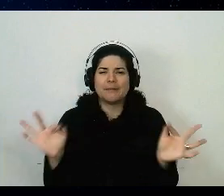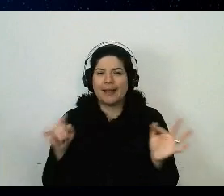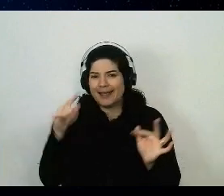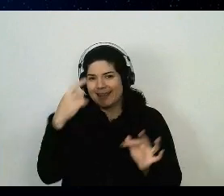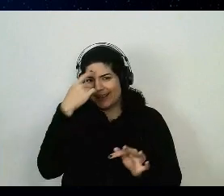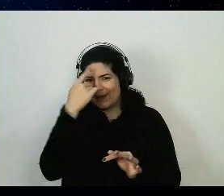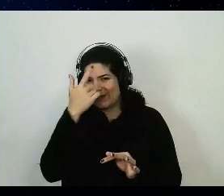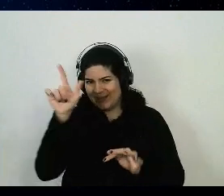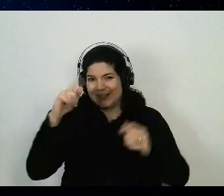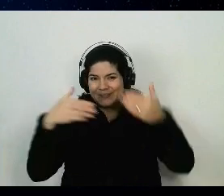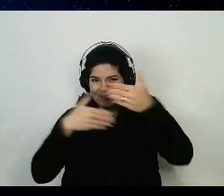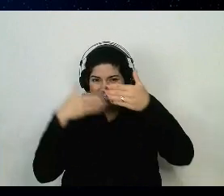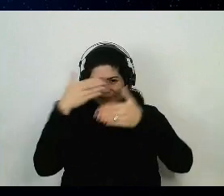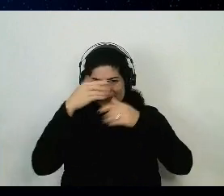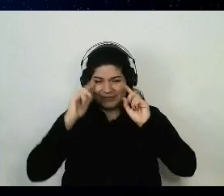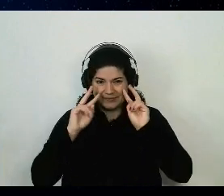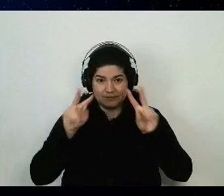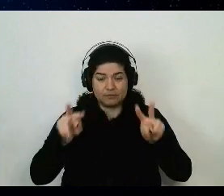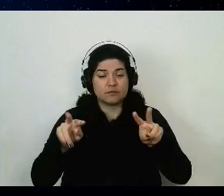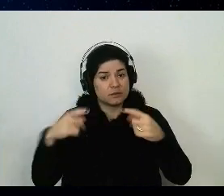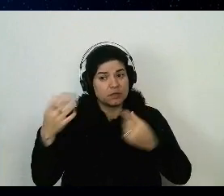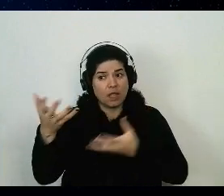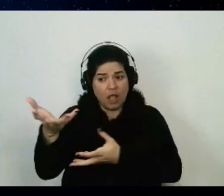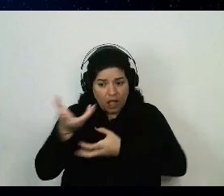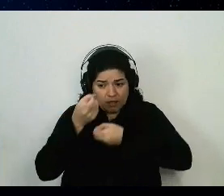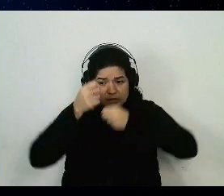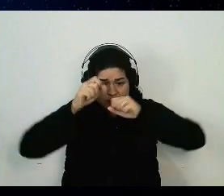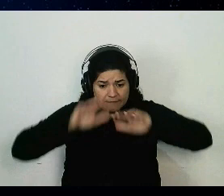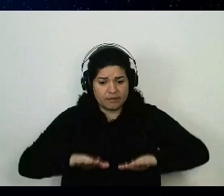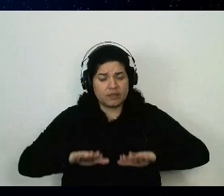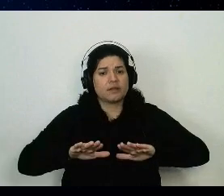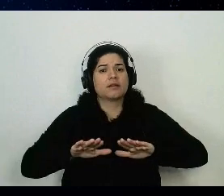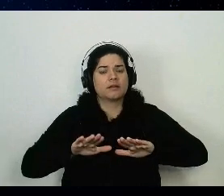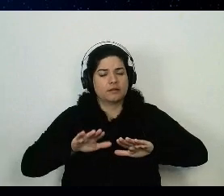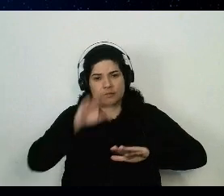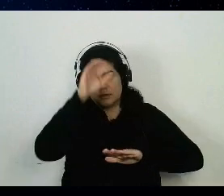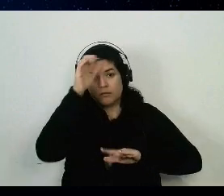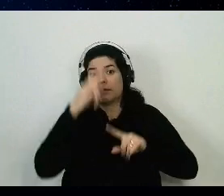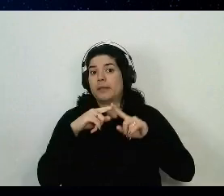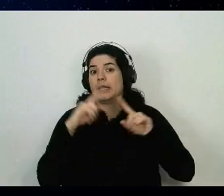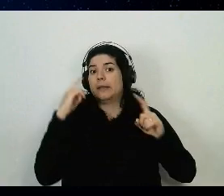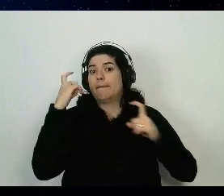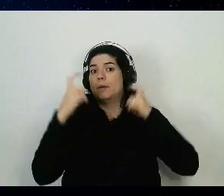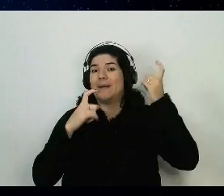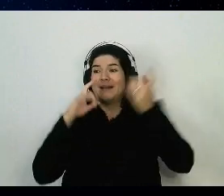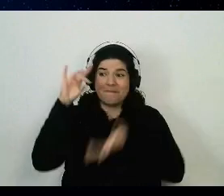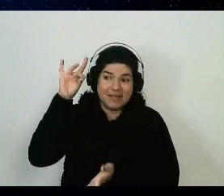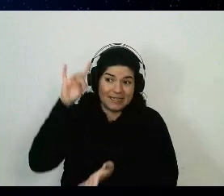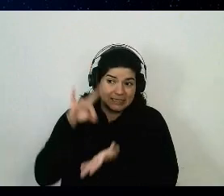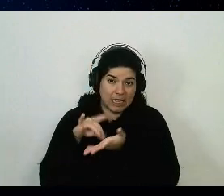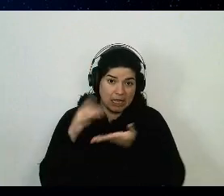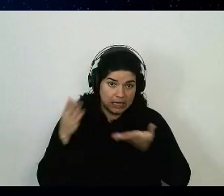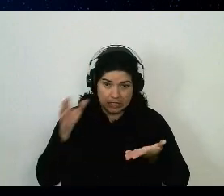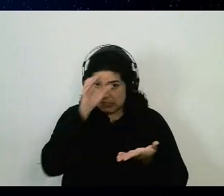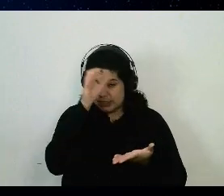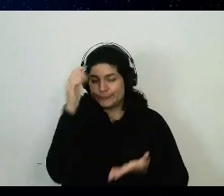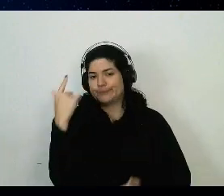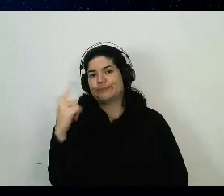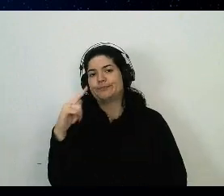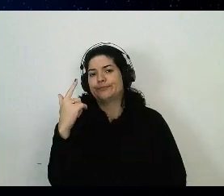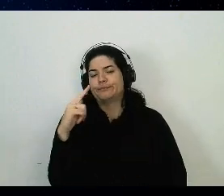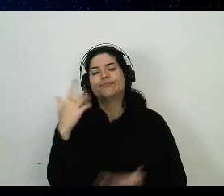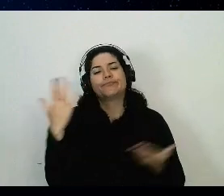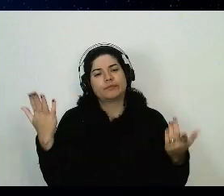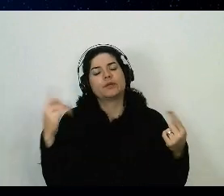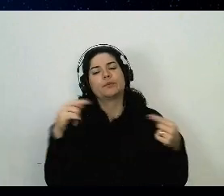slide. Poxa, a gente precisa atrair, a gente precisa reter. Mas a gente não se preocupa genuinamente com o nosso cliente. E aí que vai o